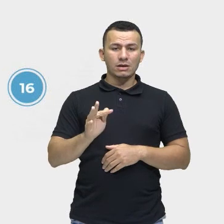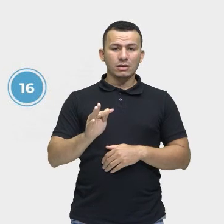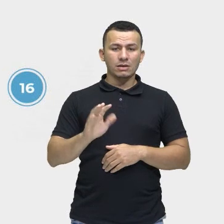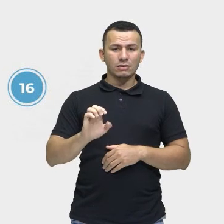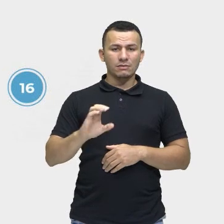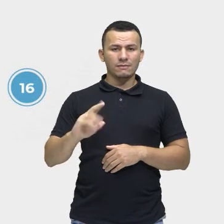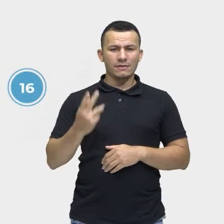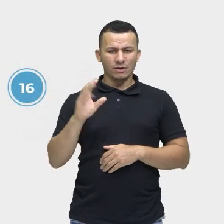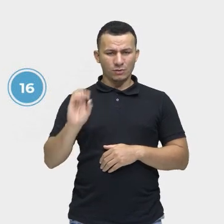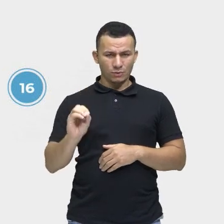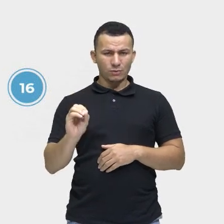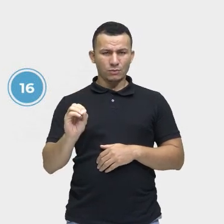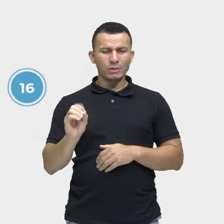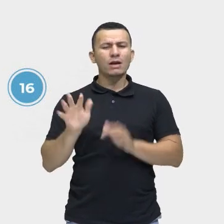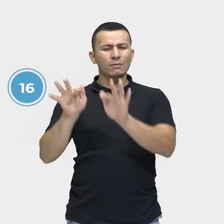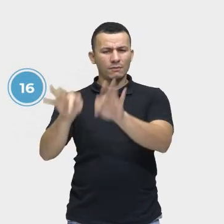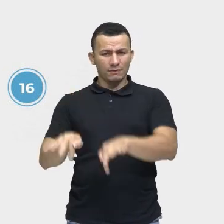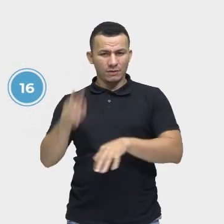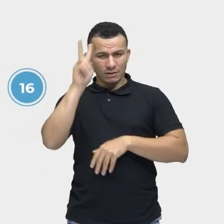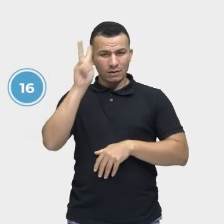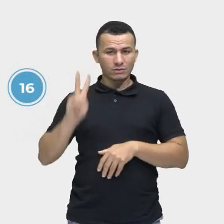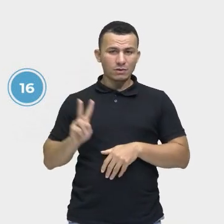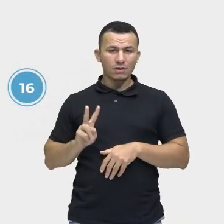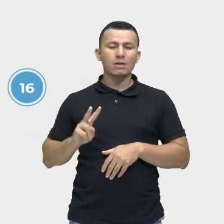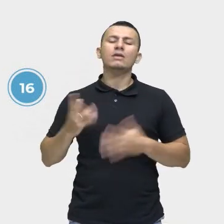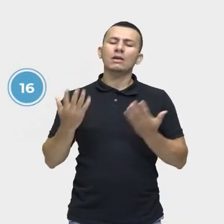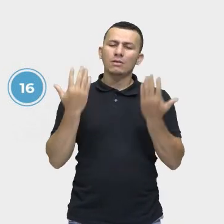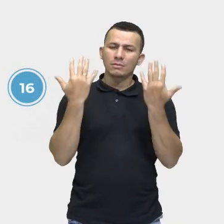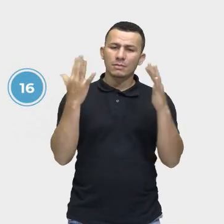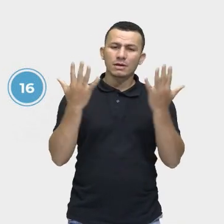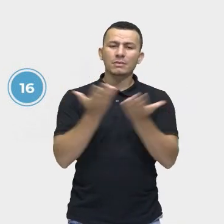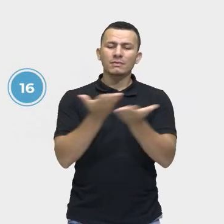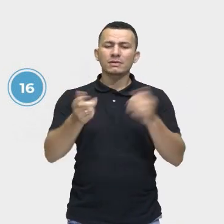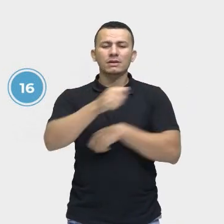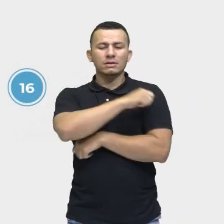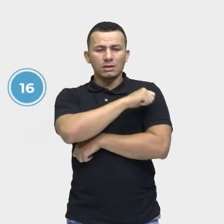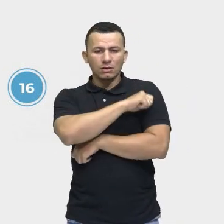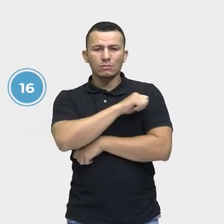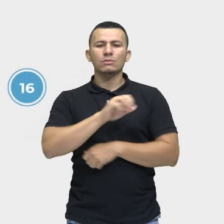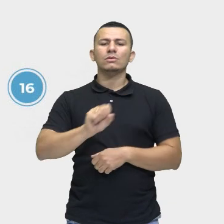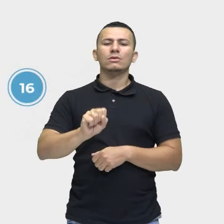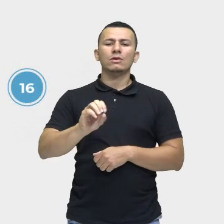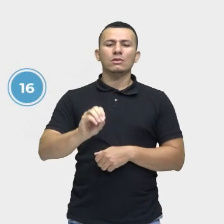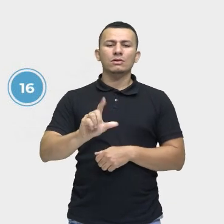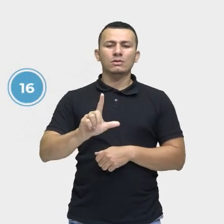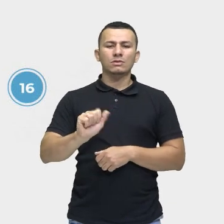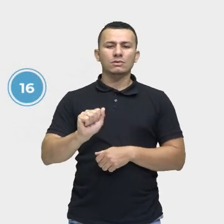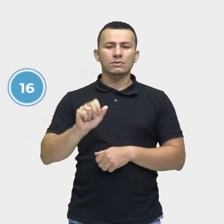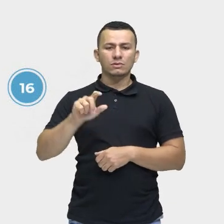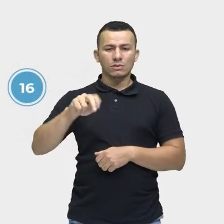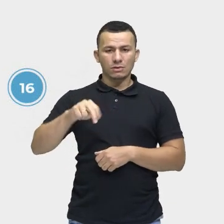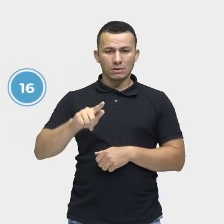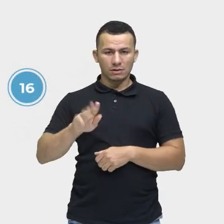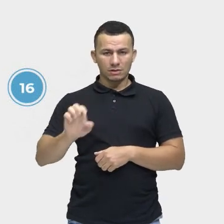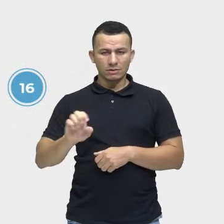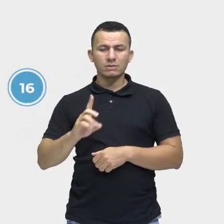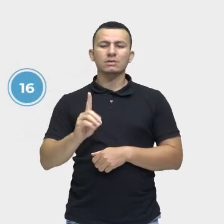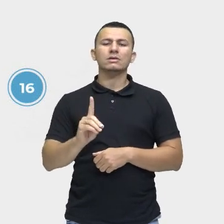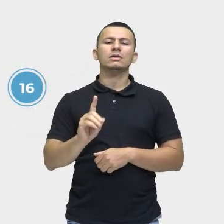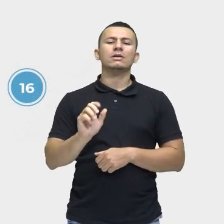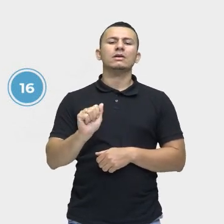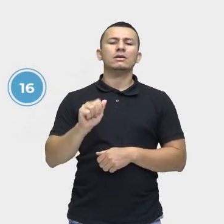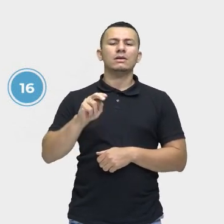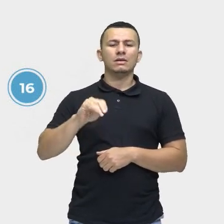parabenizo aqui a Solange, o Daniel que participou, não é? Quem mais? O Pedro Henrique já participou dessa